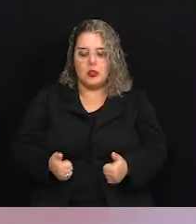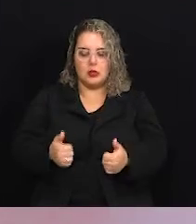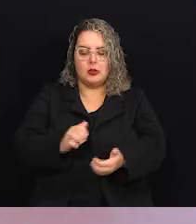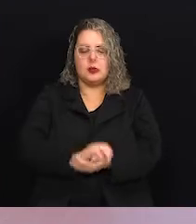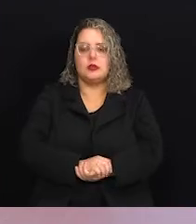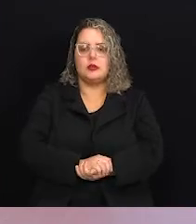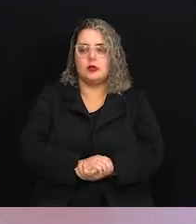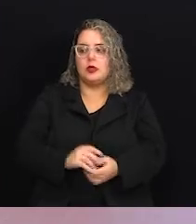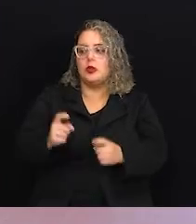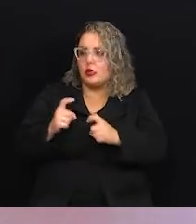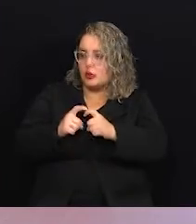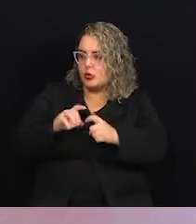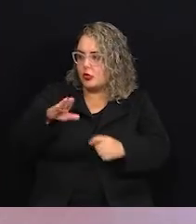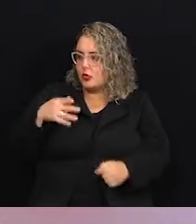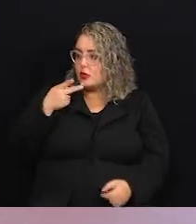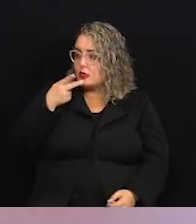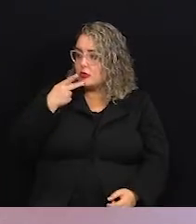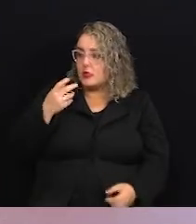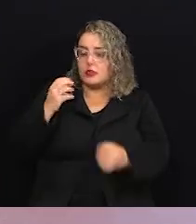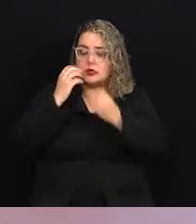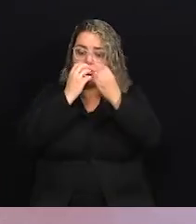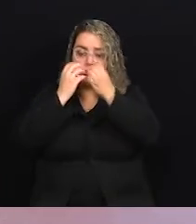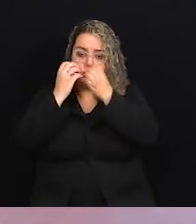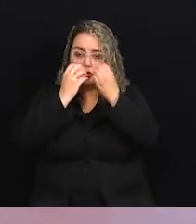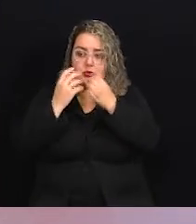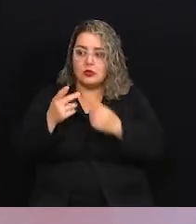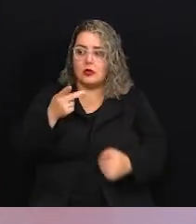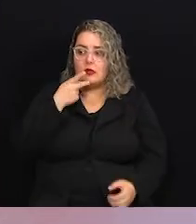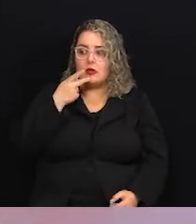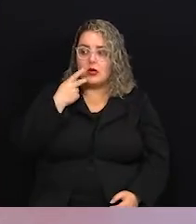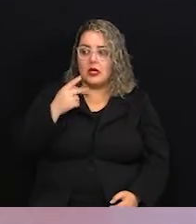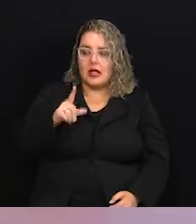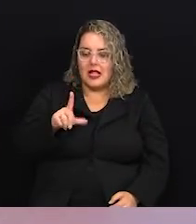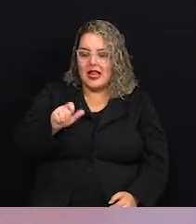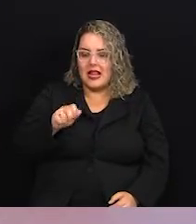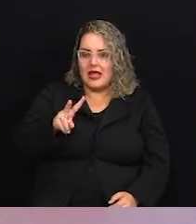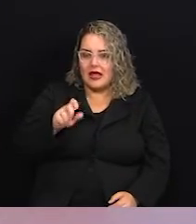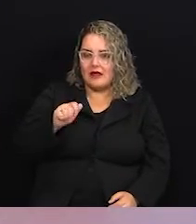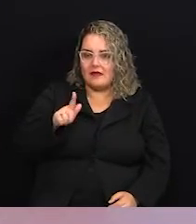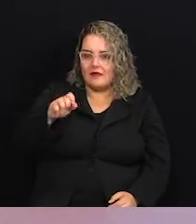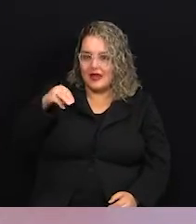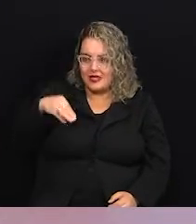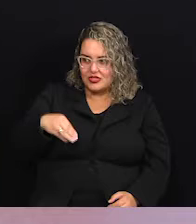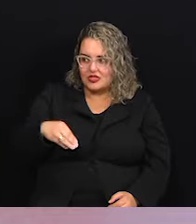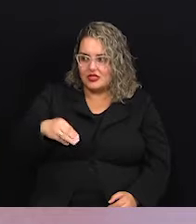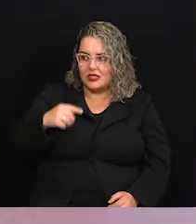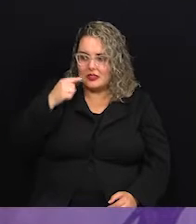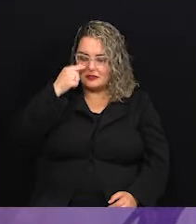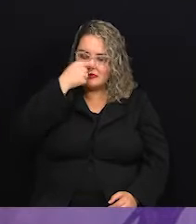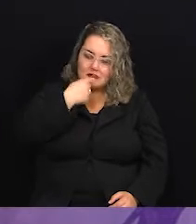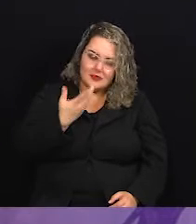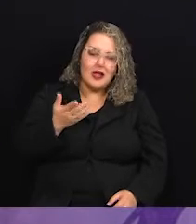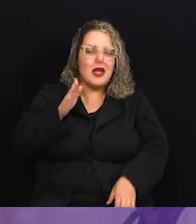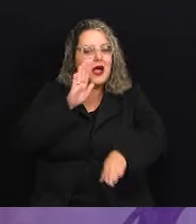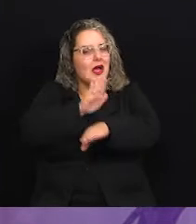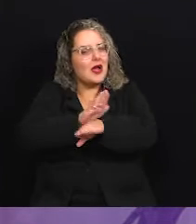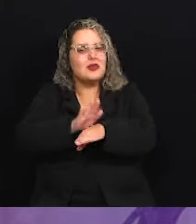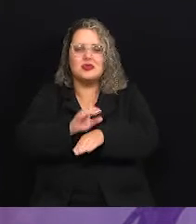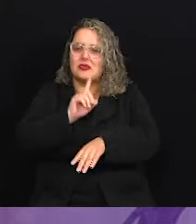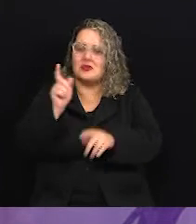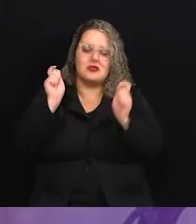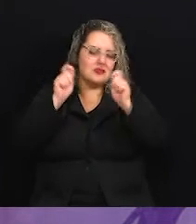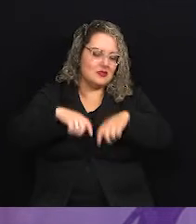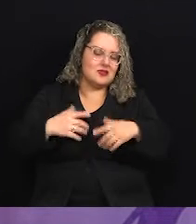E doutor, quando a gente fala aí de rinite, muito se fala também em lavagem nasal. Funciona? Ajuda, mas não